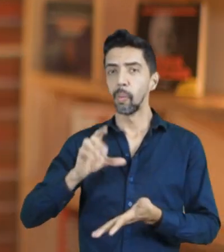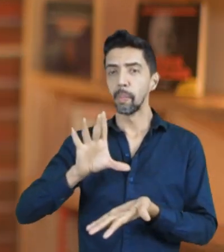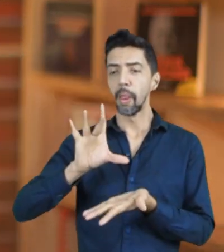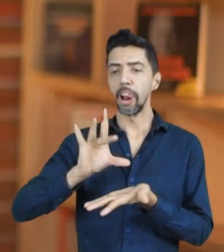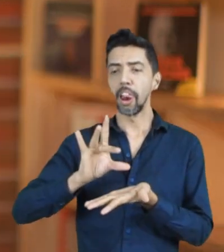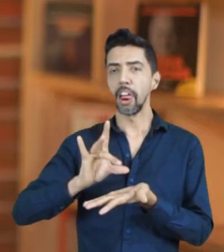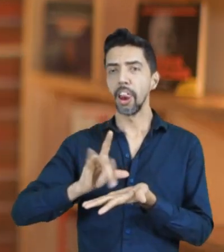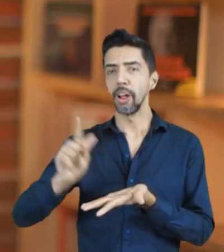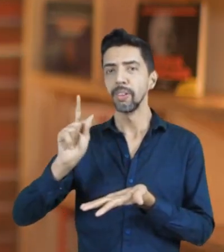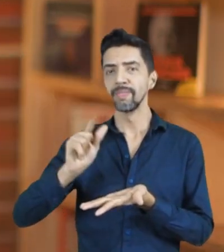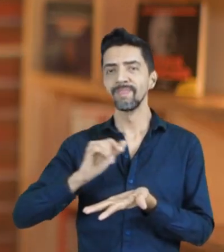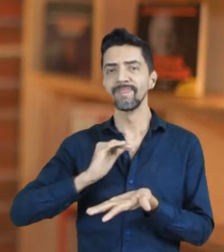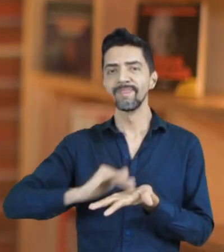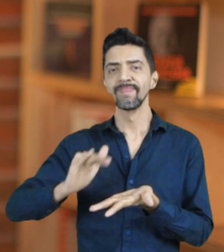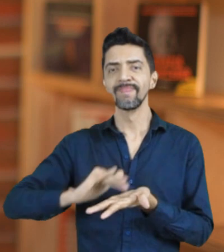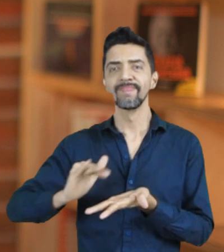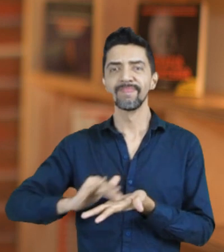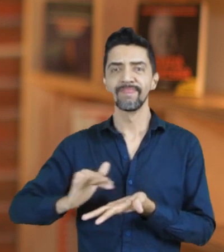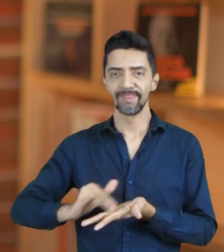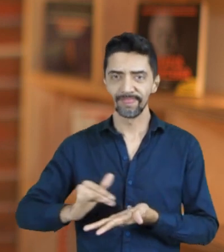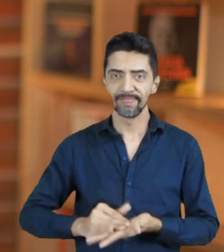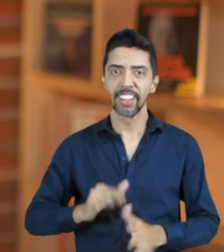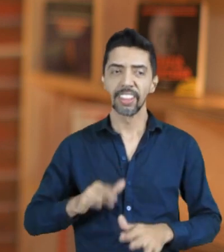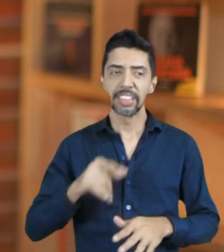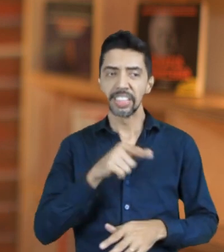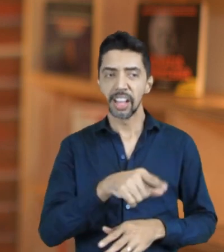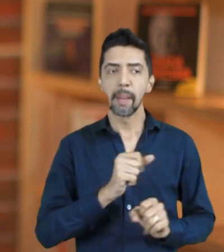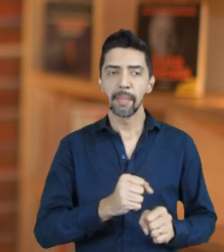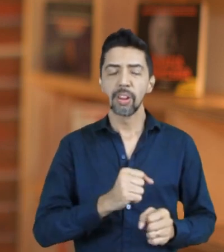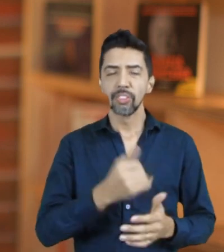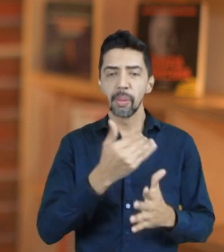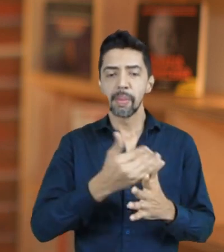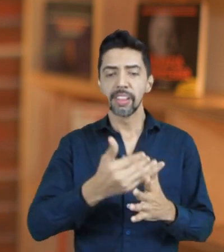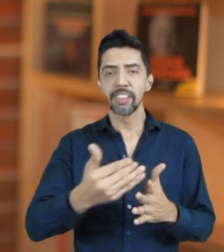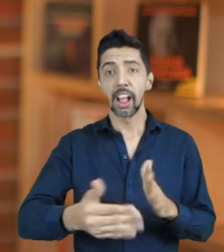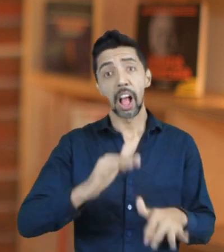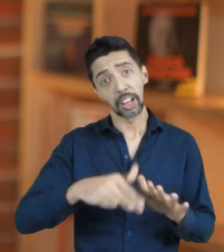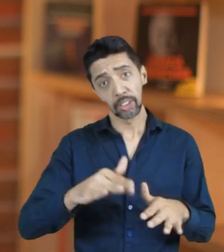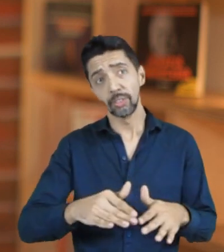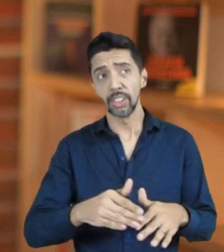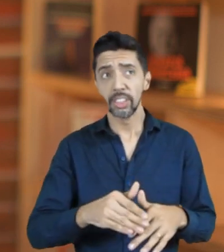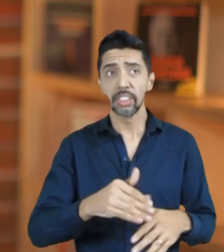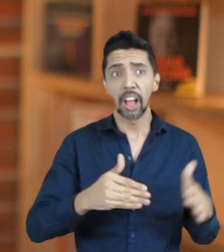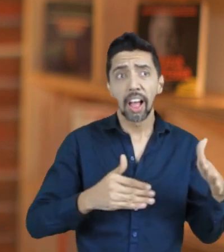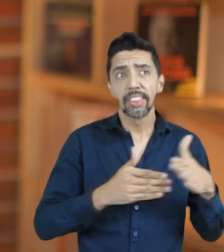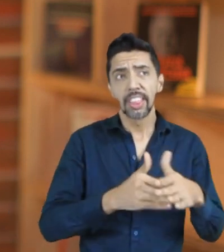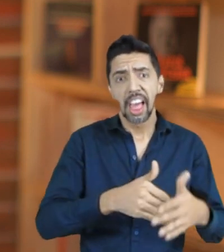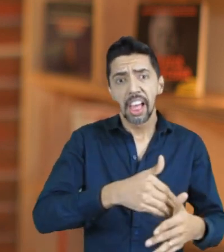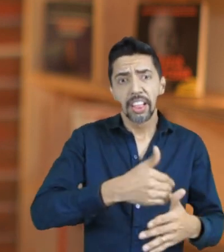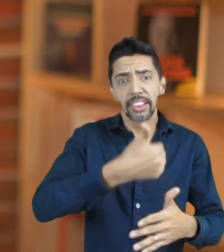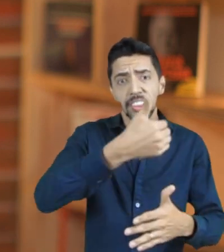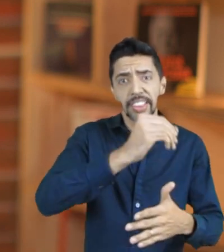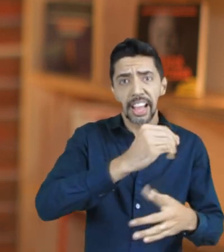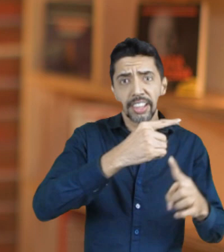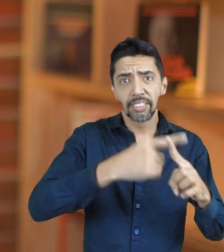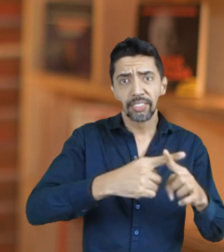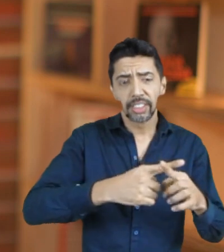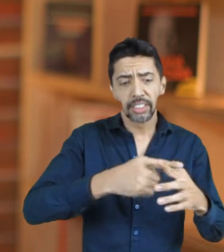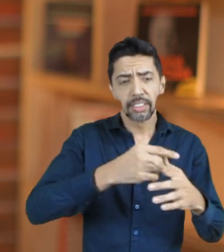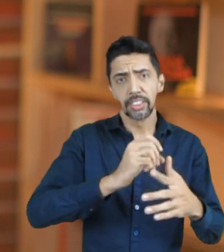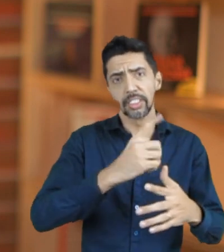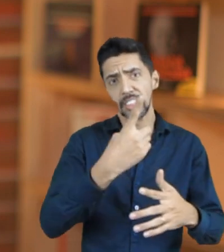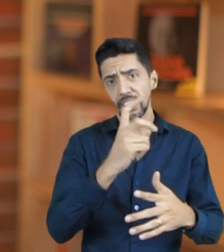lá nos Magazines da vida essa pessoa pode comprar parcelado até 10 parcelas sem juros muitas vezes até mais às vezes